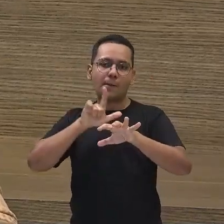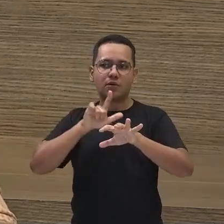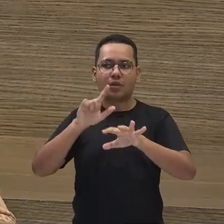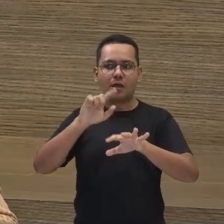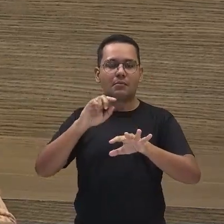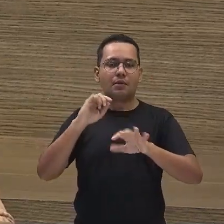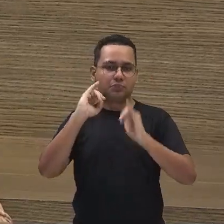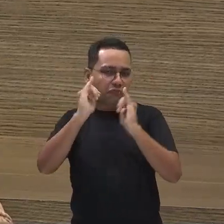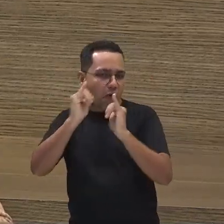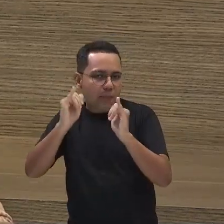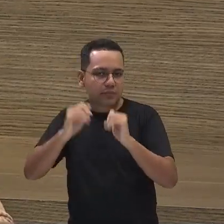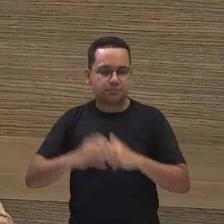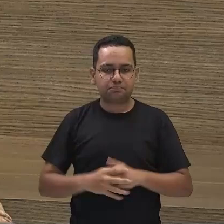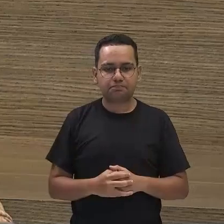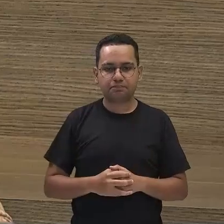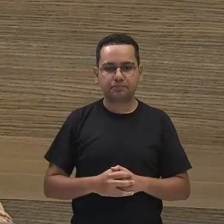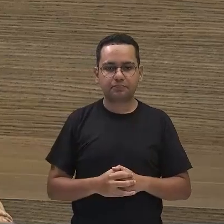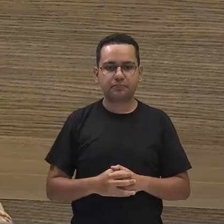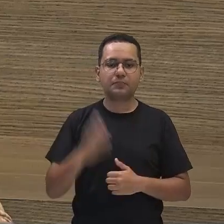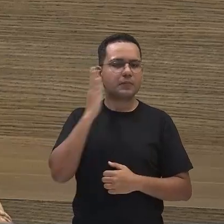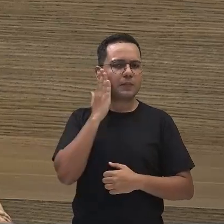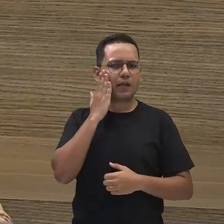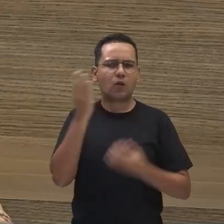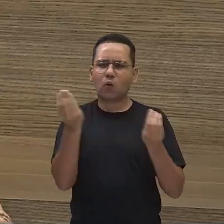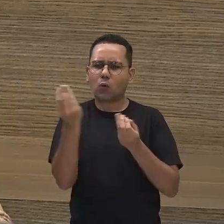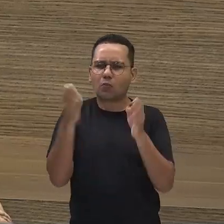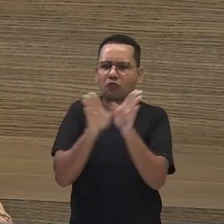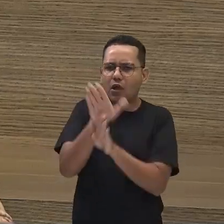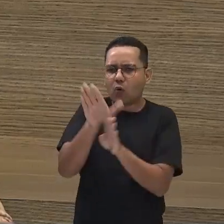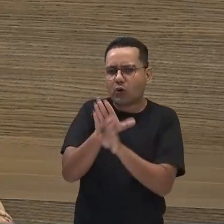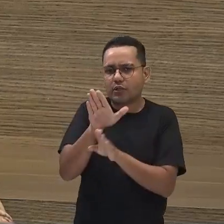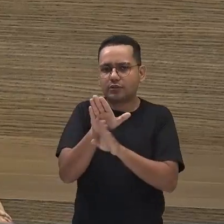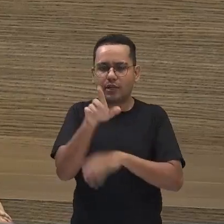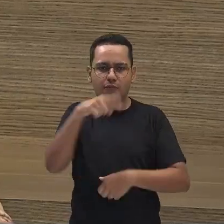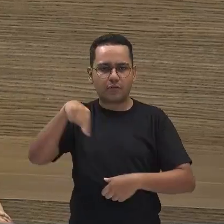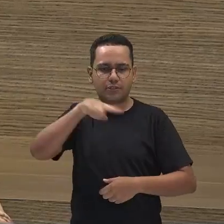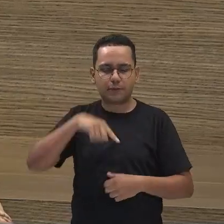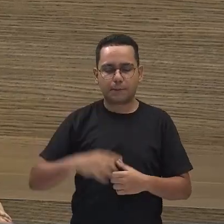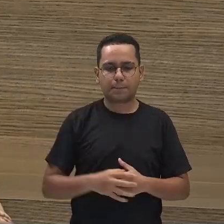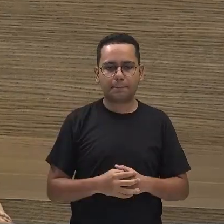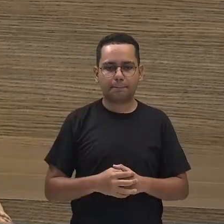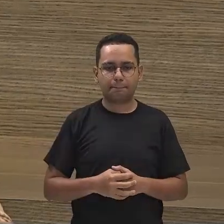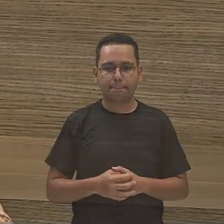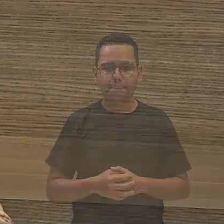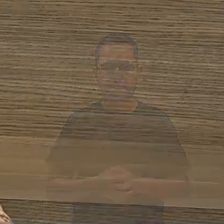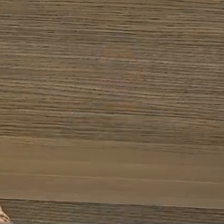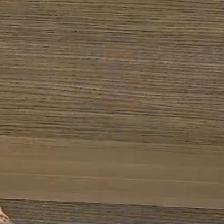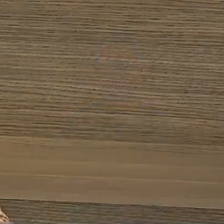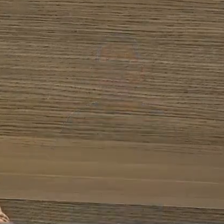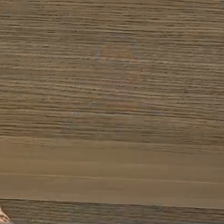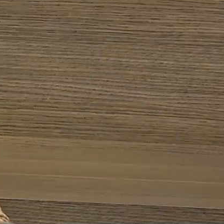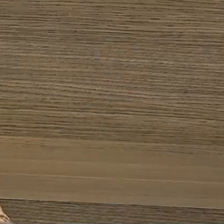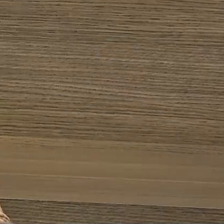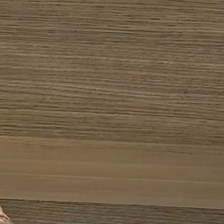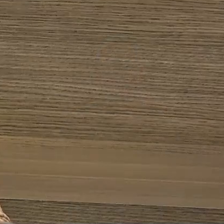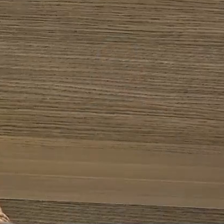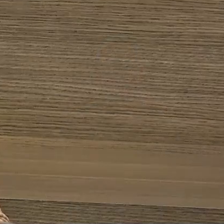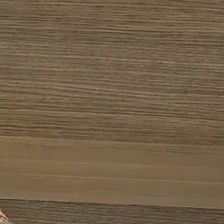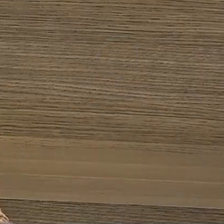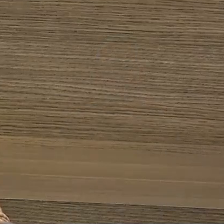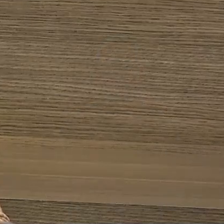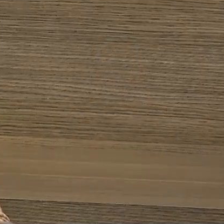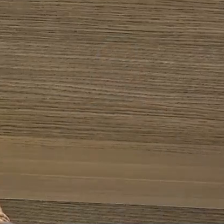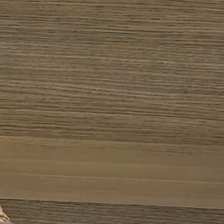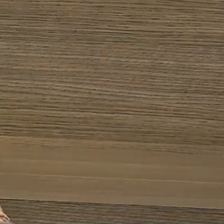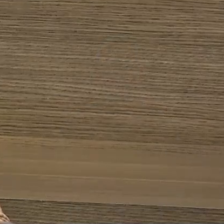vai saber como falar para vocês o que está acontecendo. Por intermediação deles. Na verdade, é eles que fazem